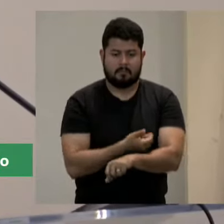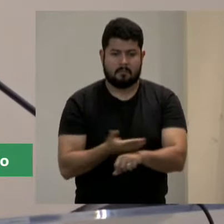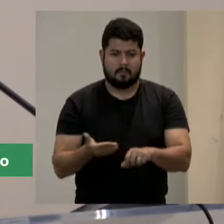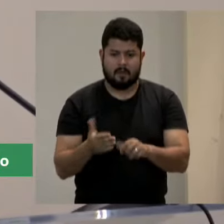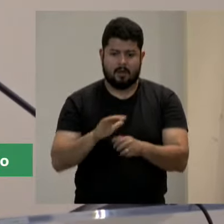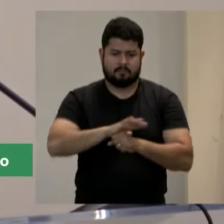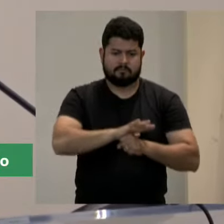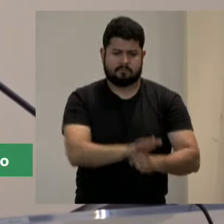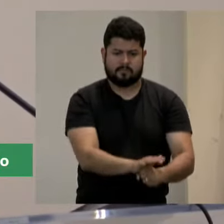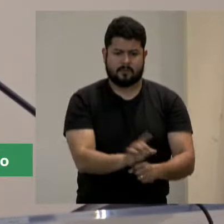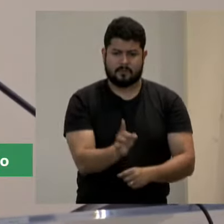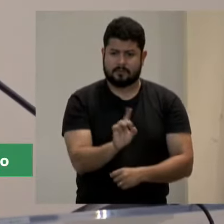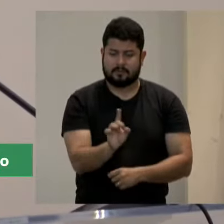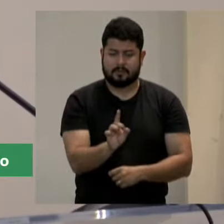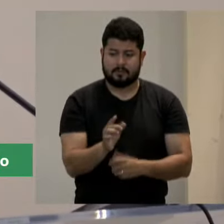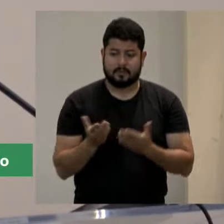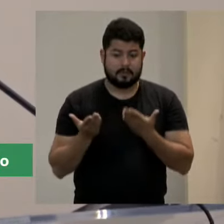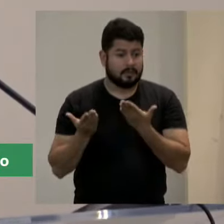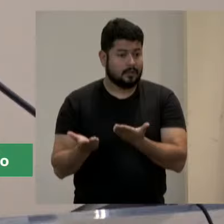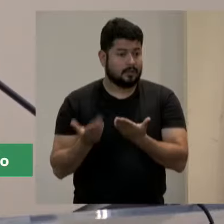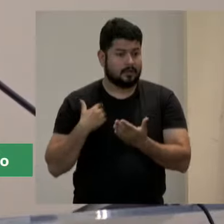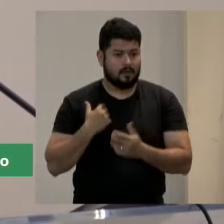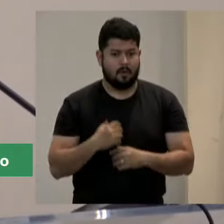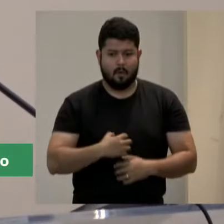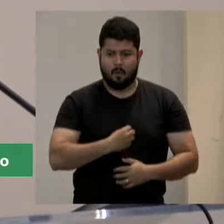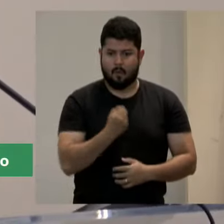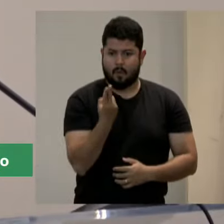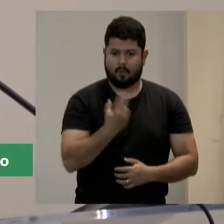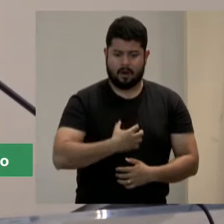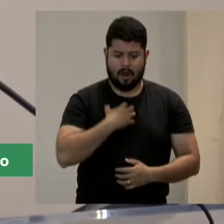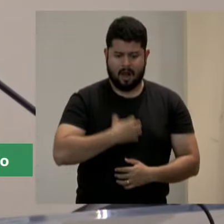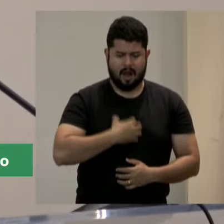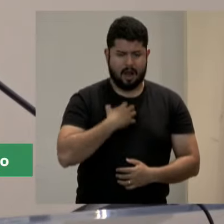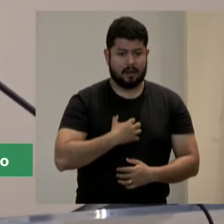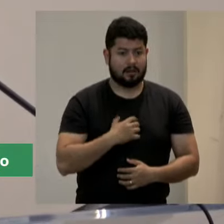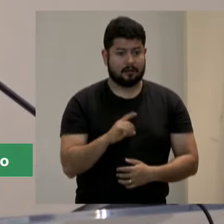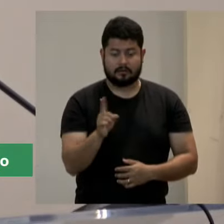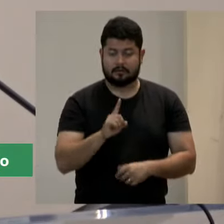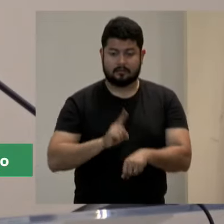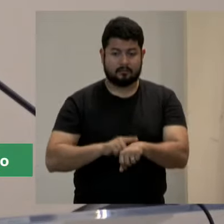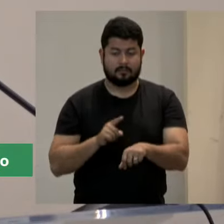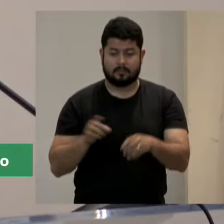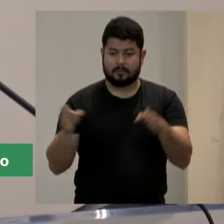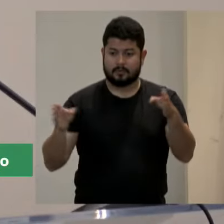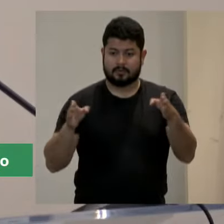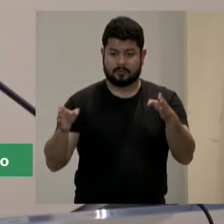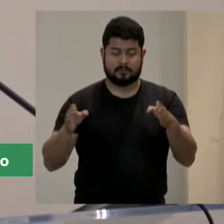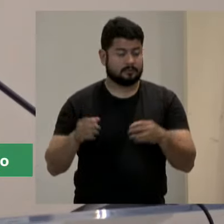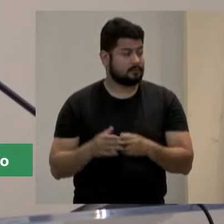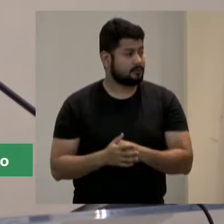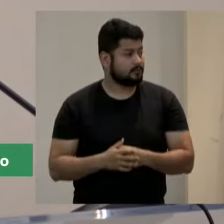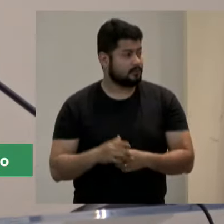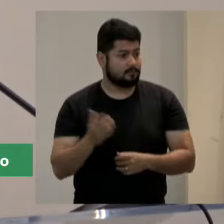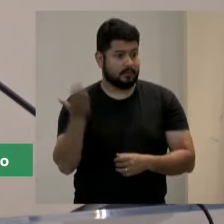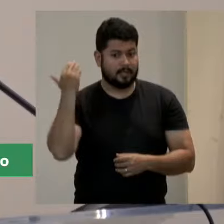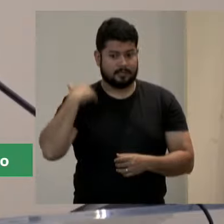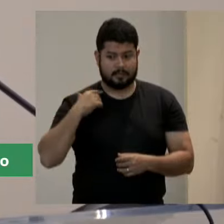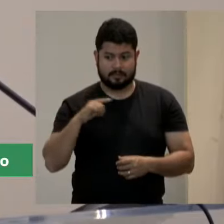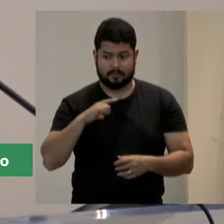a gente vê, ou alguém com raiva, né, mas naquele momento, onde havia uma pseudo-elite branca,